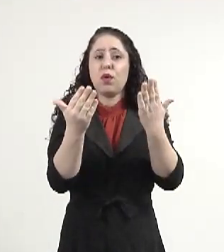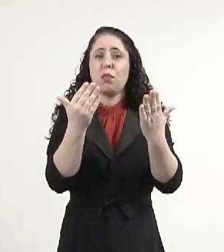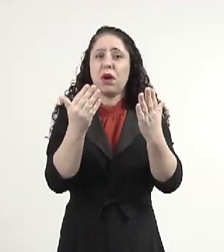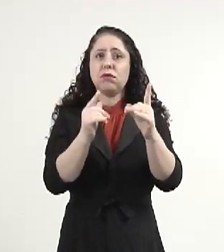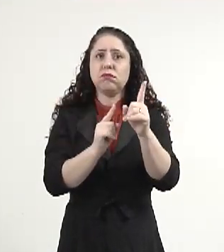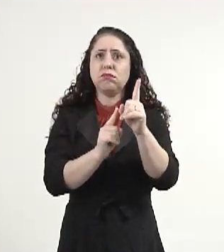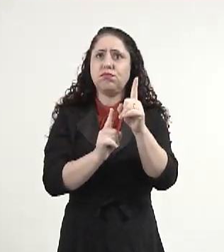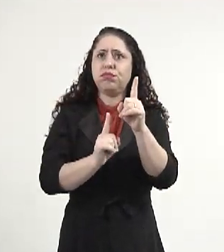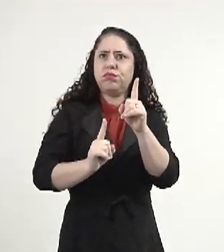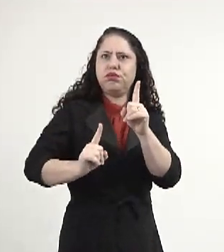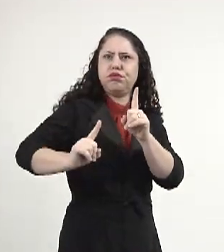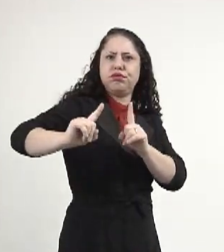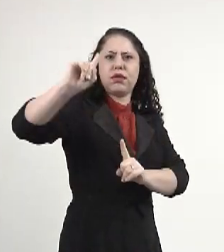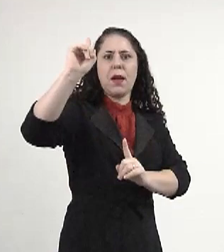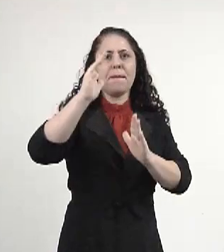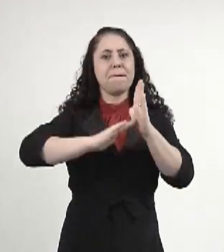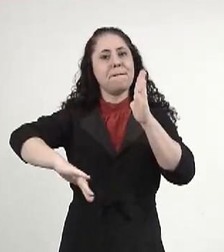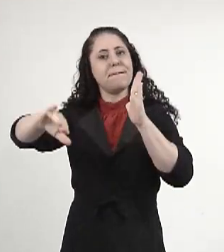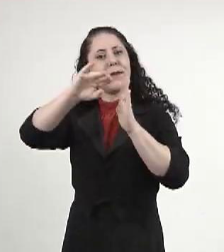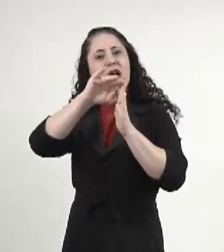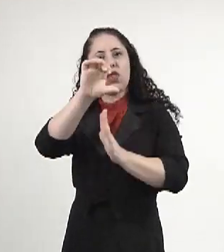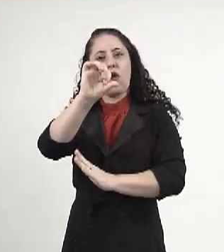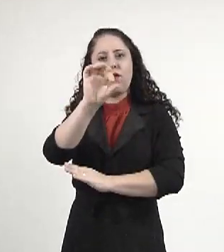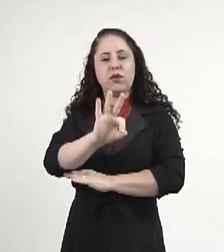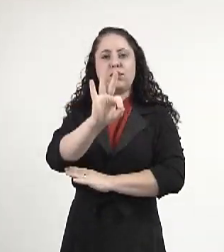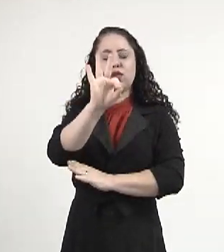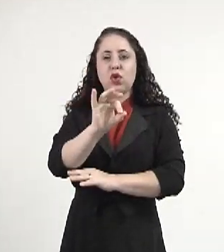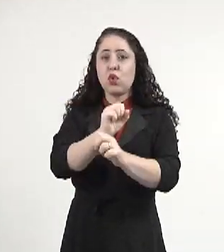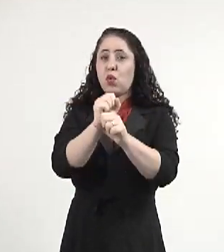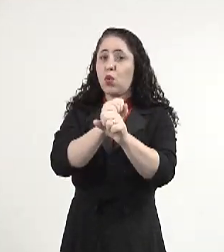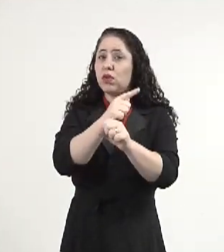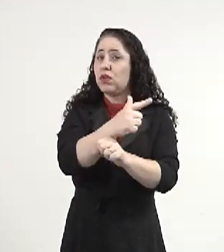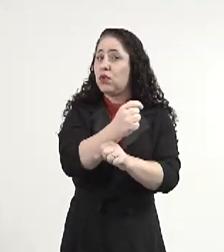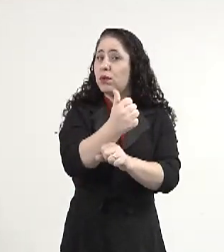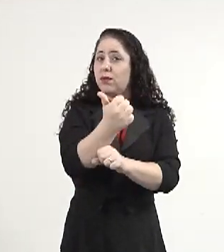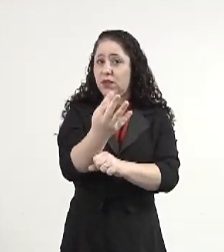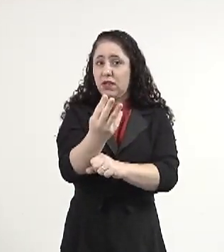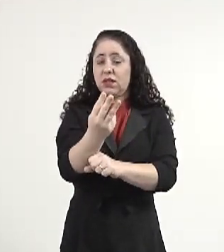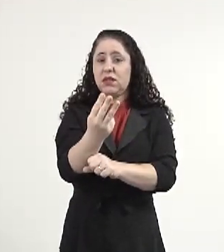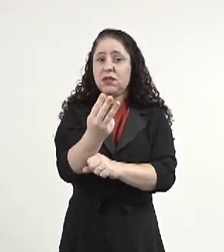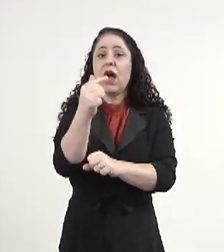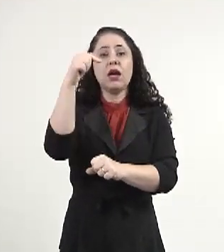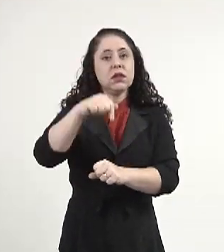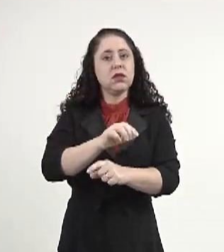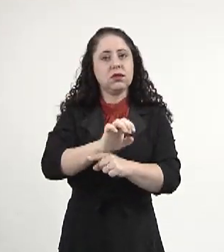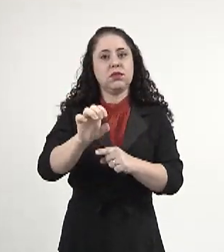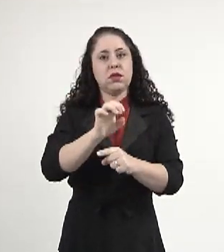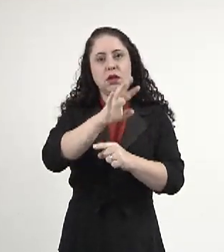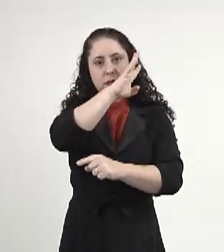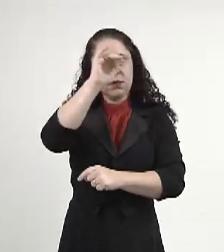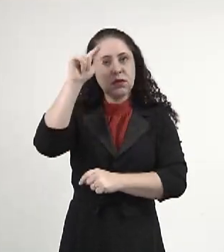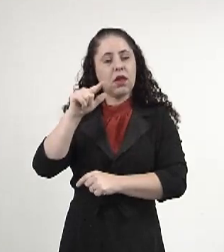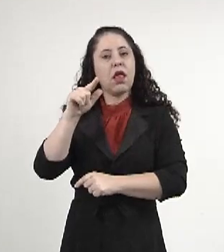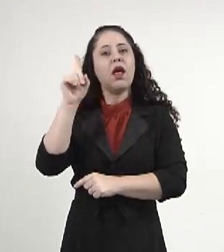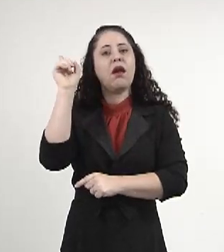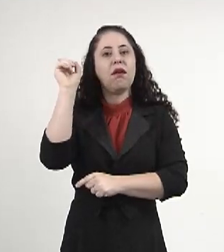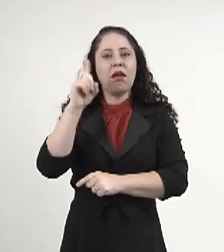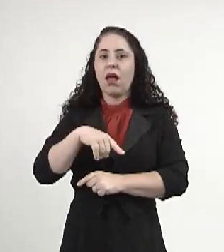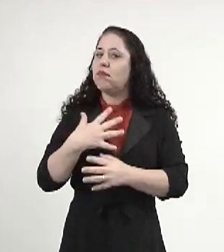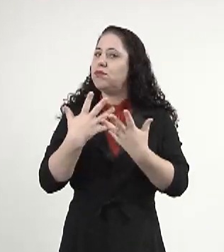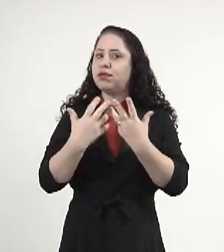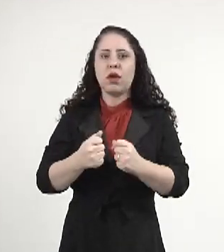uma subida de mais de 9% no ano de 2023 em Mato Grosso do Sul. Isso